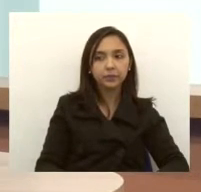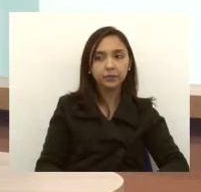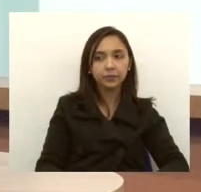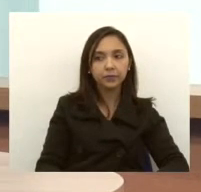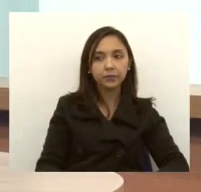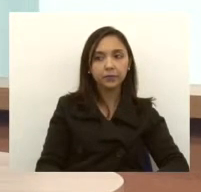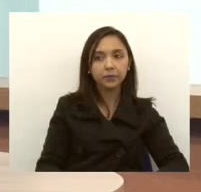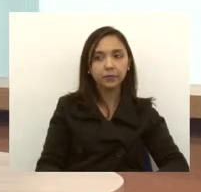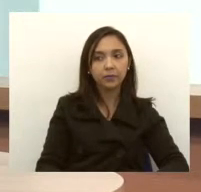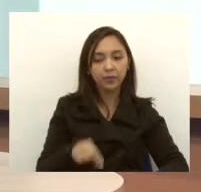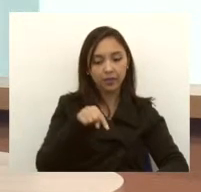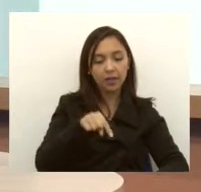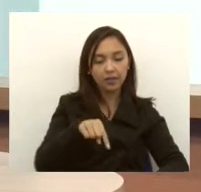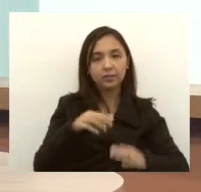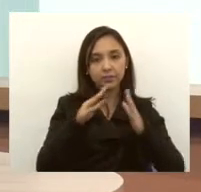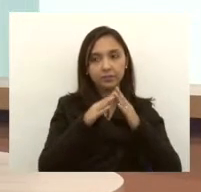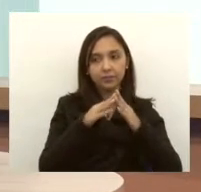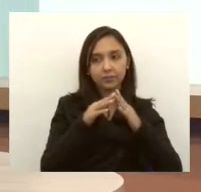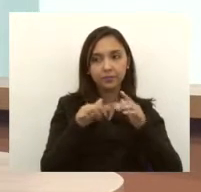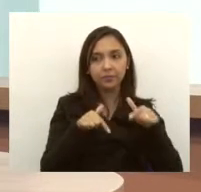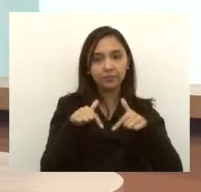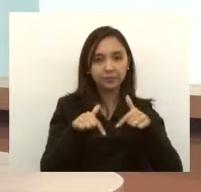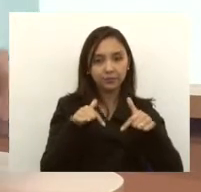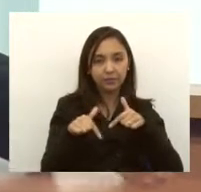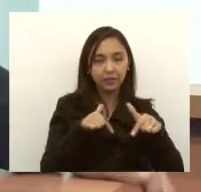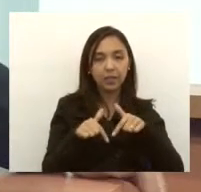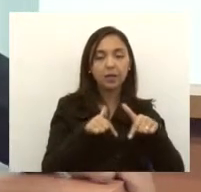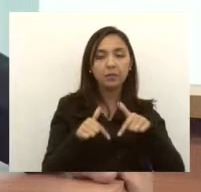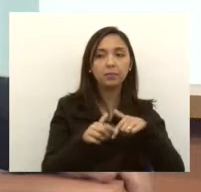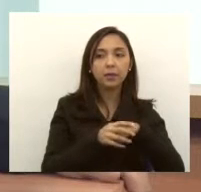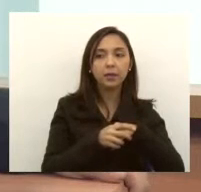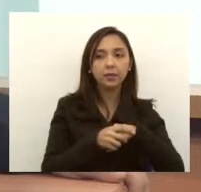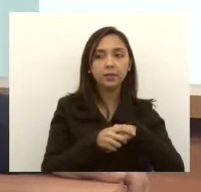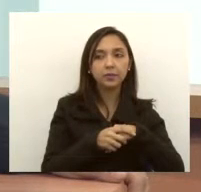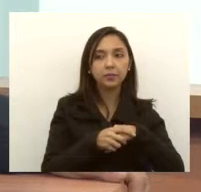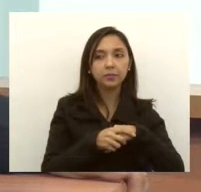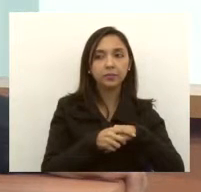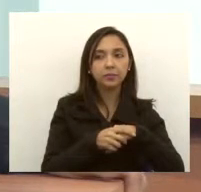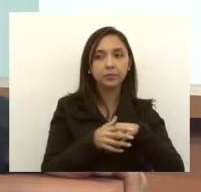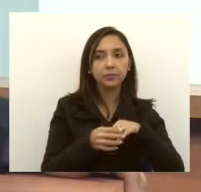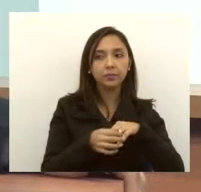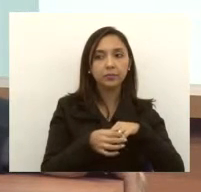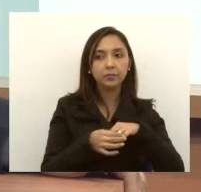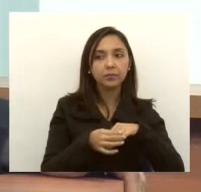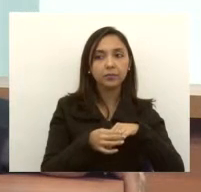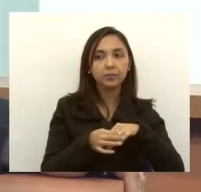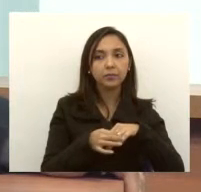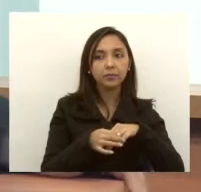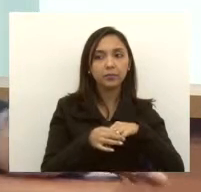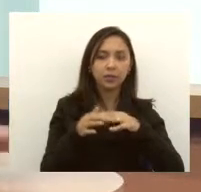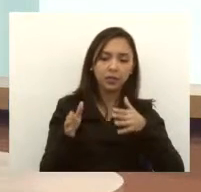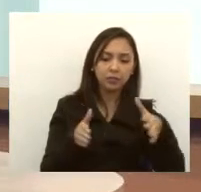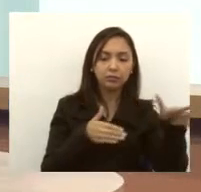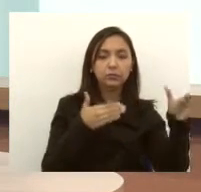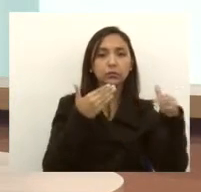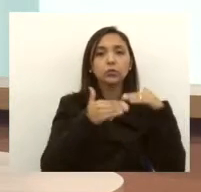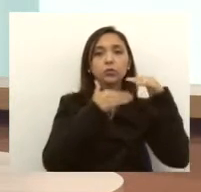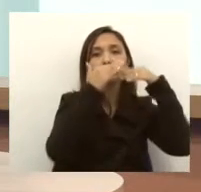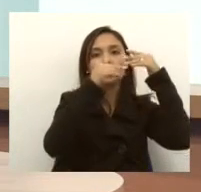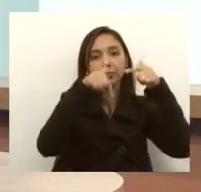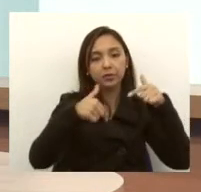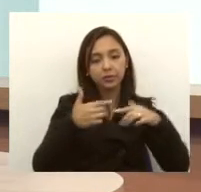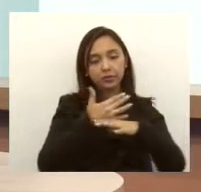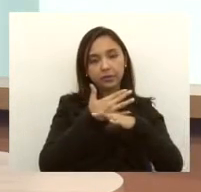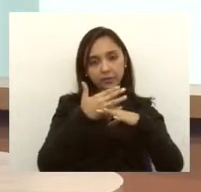o trabalho desta casa influencia por demais no andamento da cidade, no desenvolvimento da